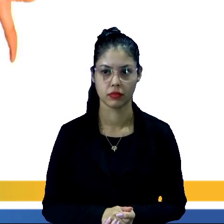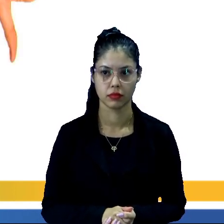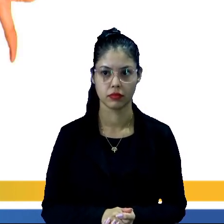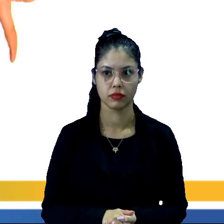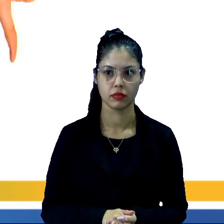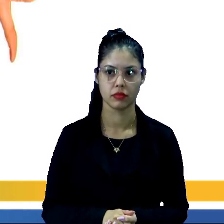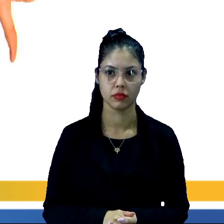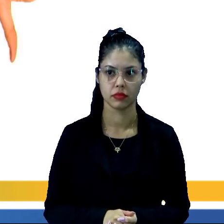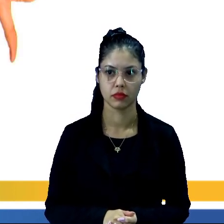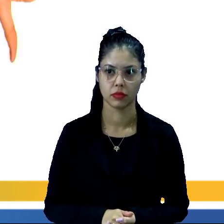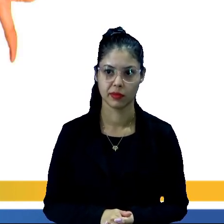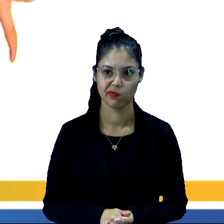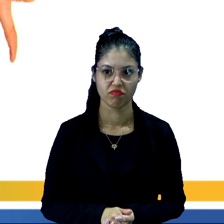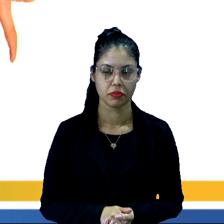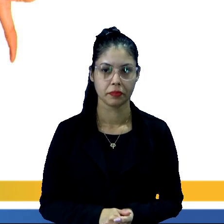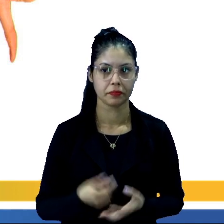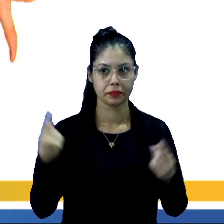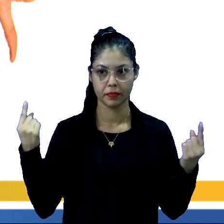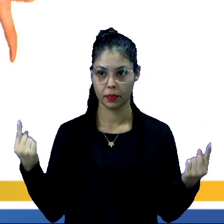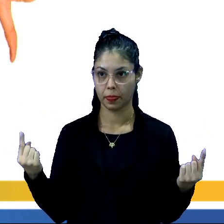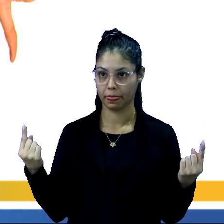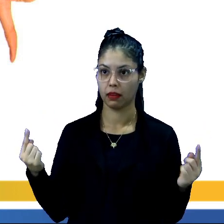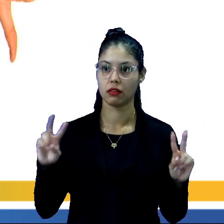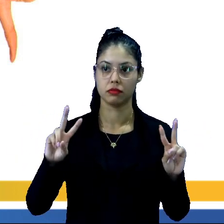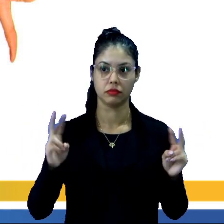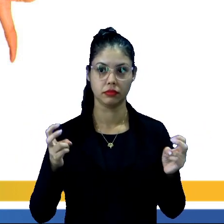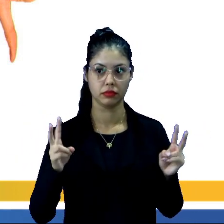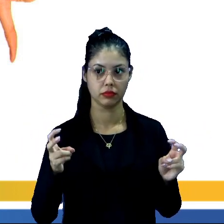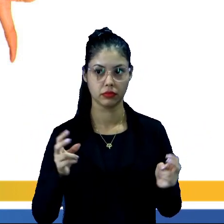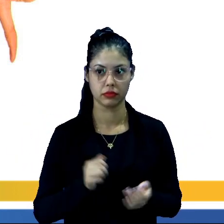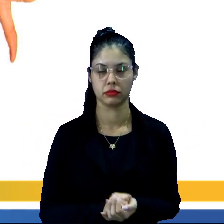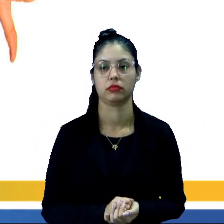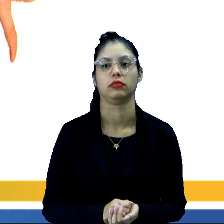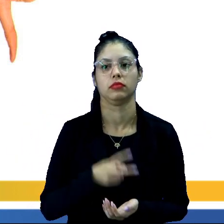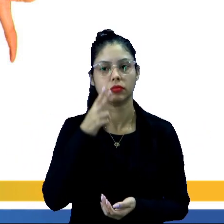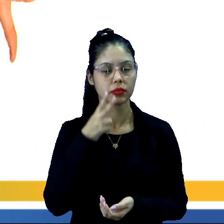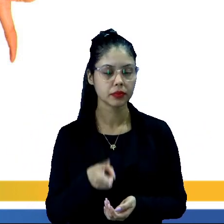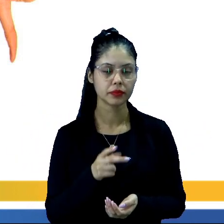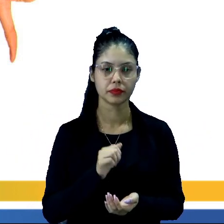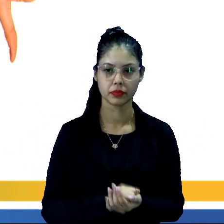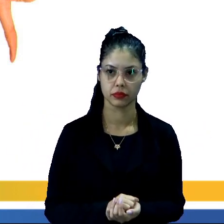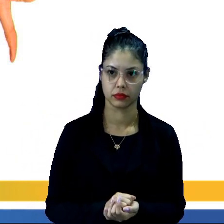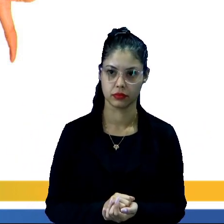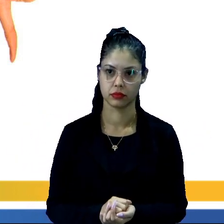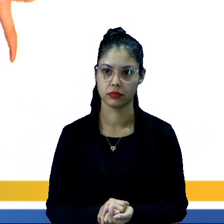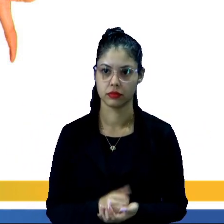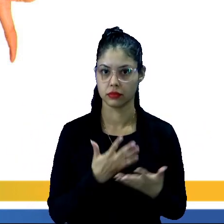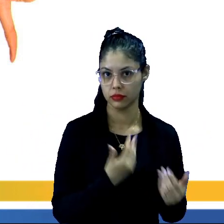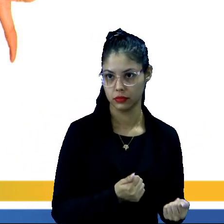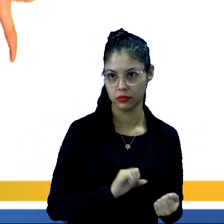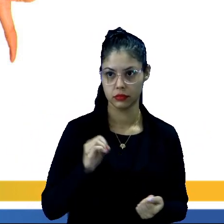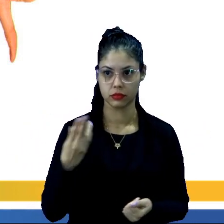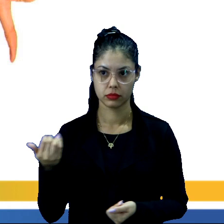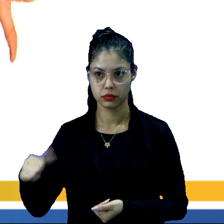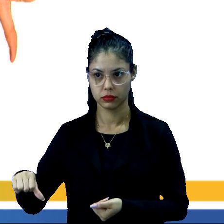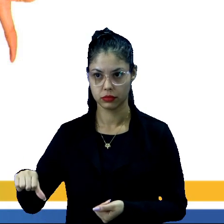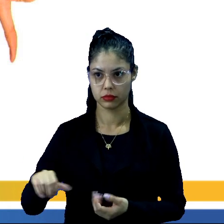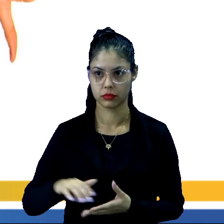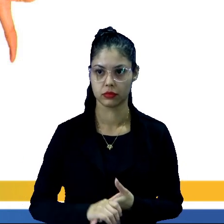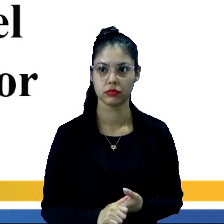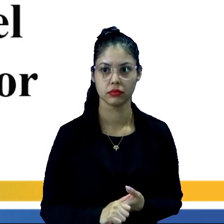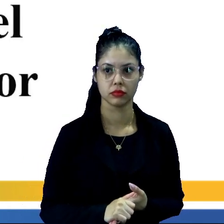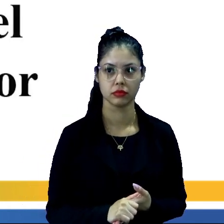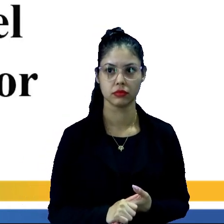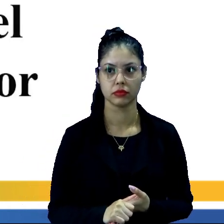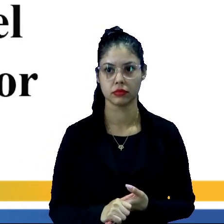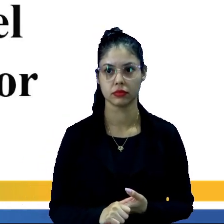de um ponto de vista, uma tese, né, que a gente chama, tese é um ponto de vista, você se posiciona a favor ou em